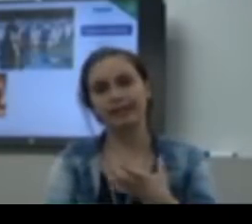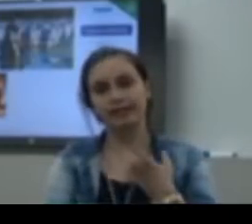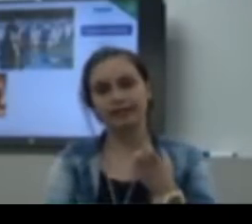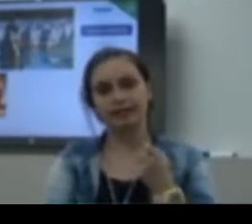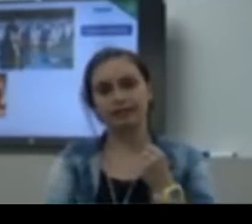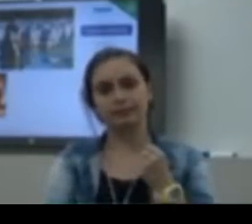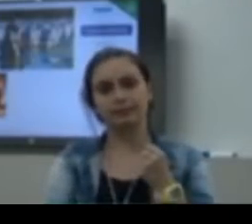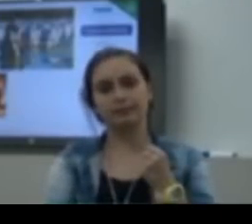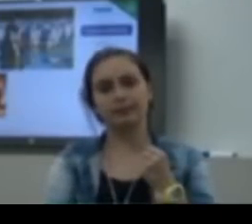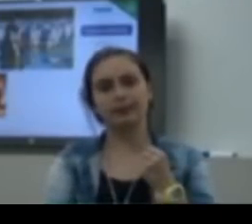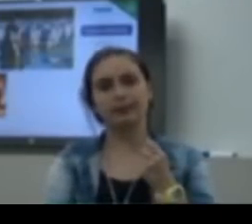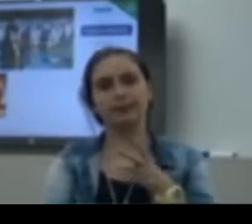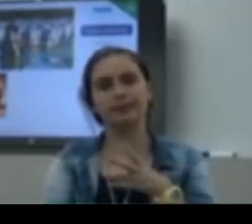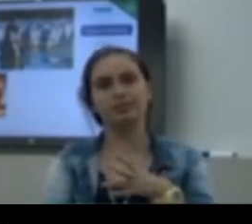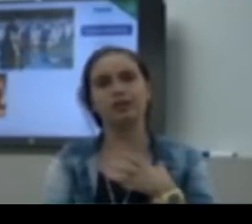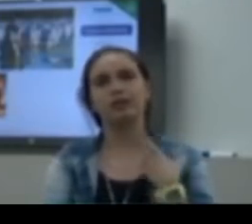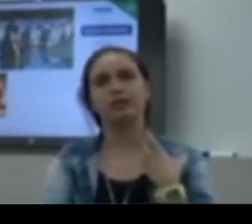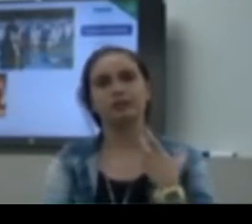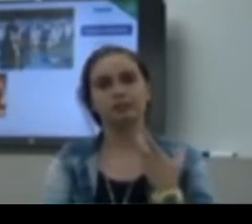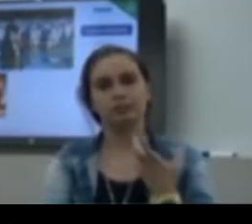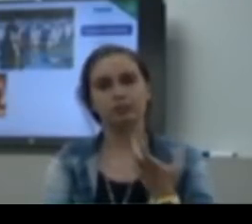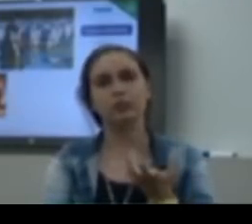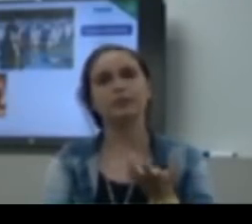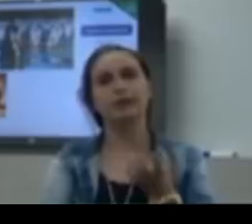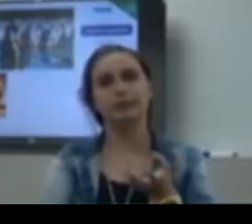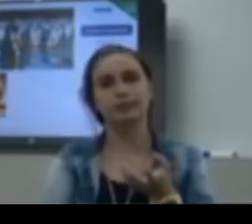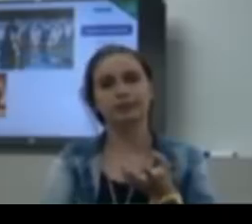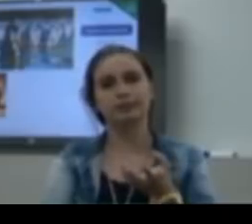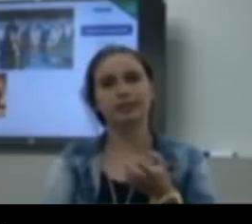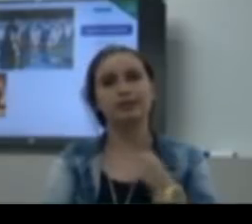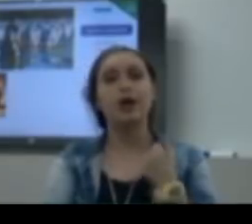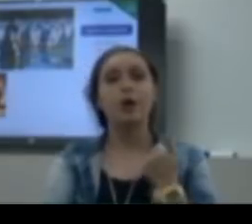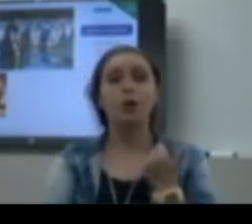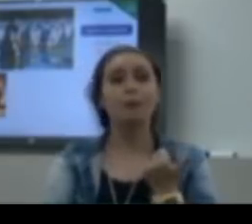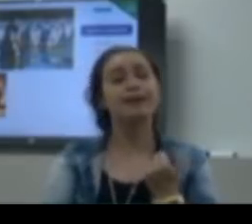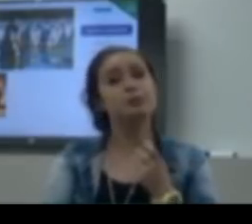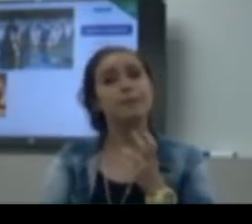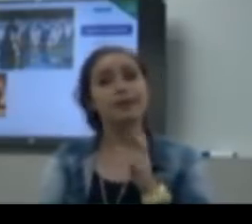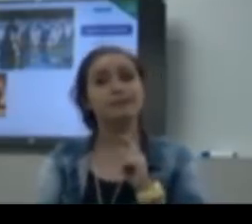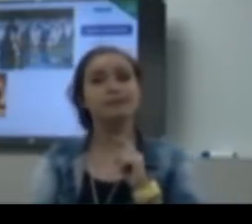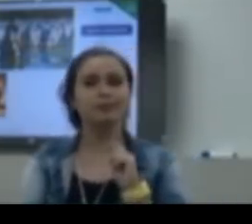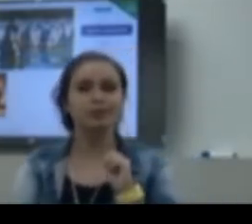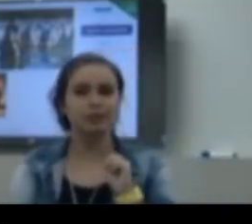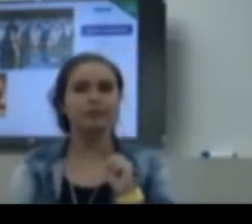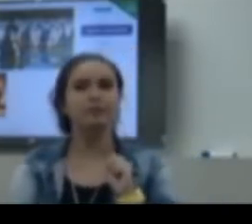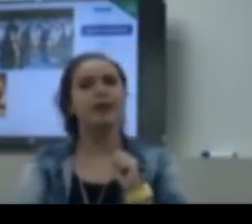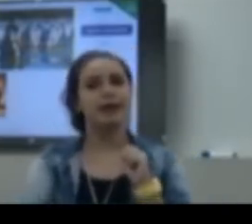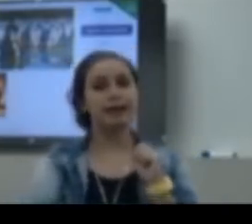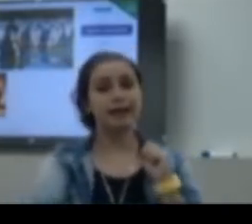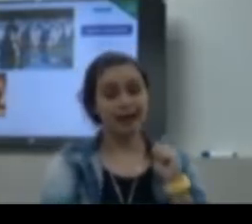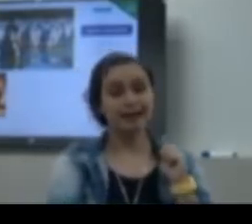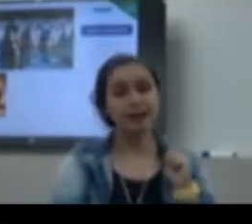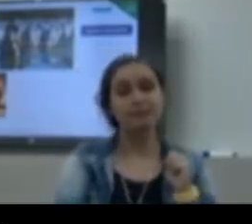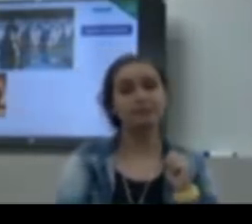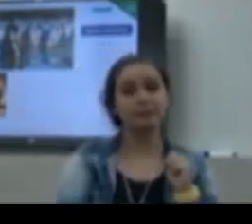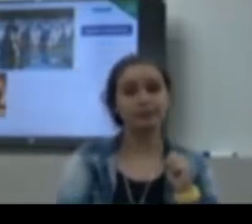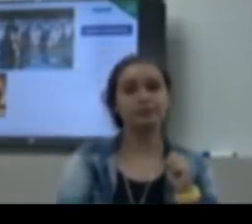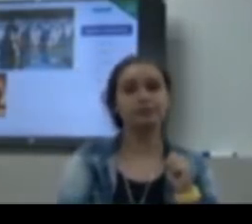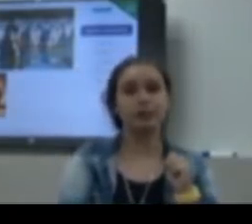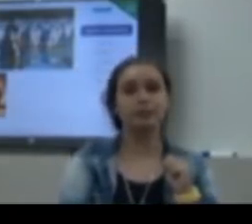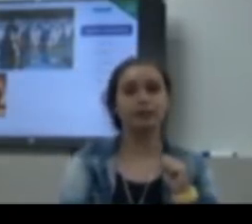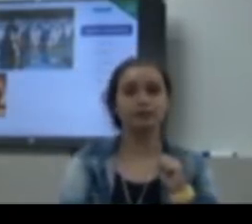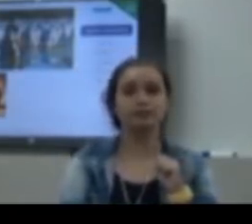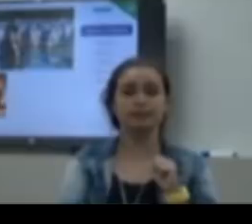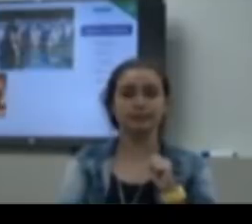para vender aquele peixe e não cuida para repor na natureza, ou mesmo a pesca esportiva. Ela acaba